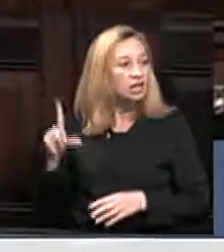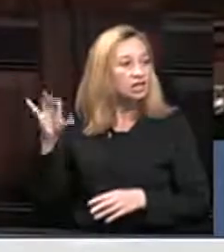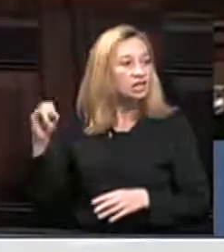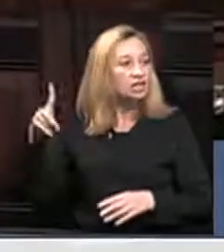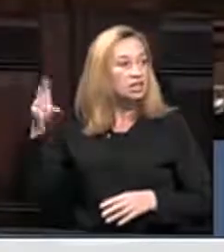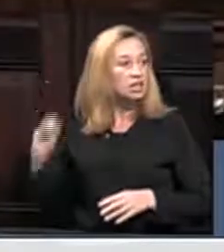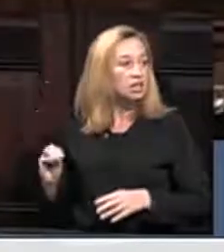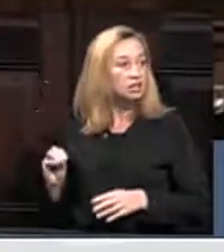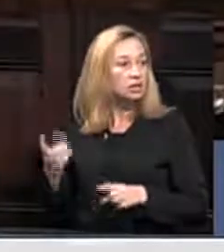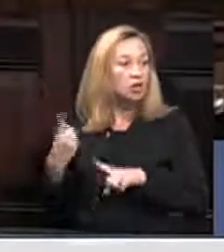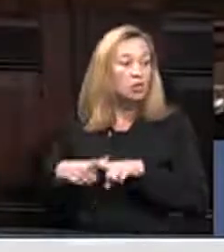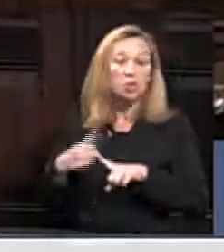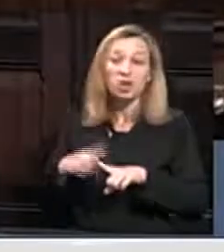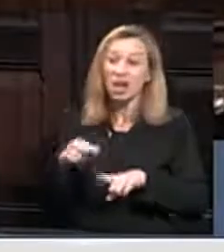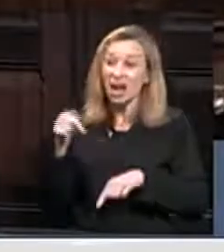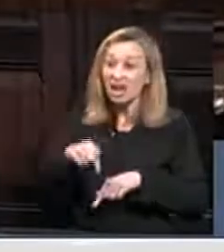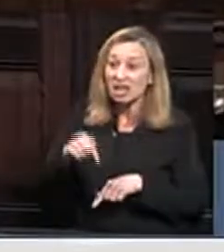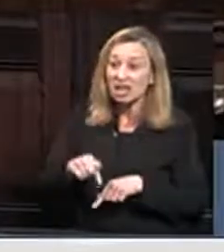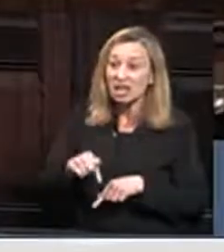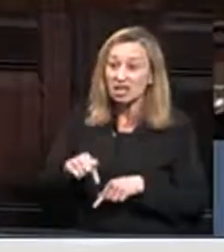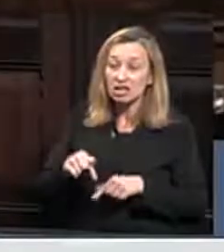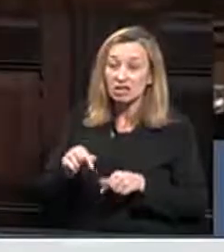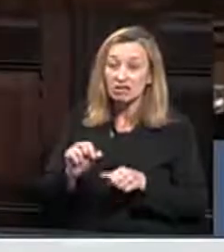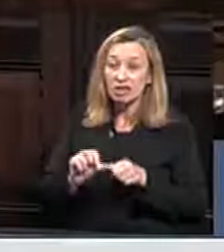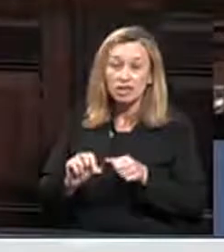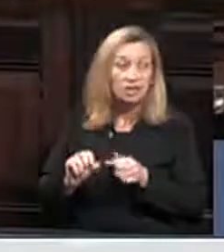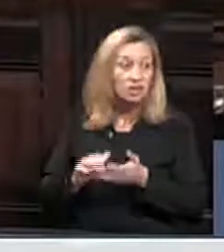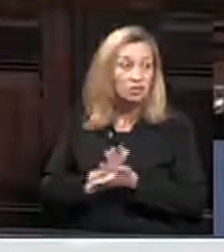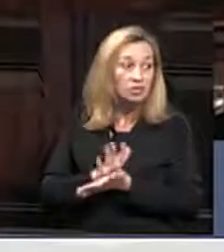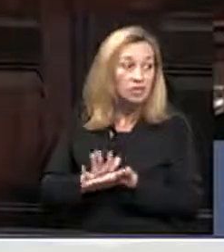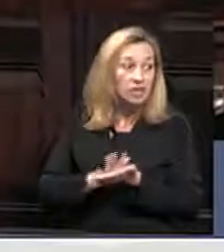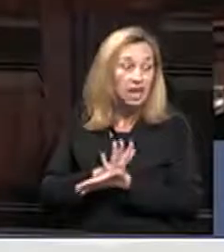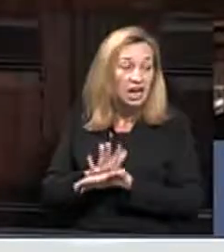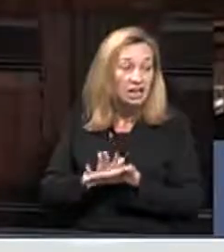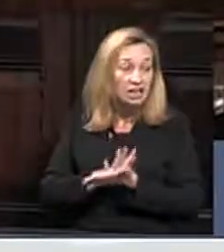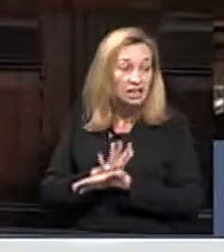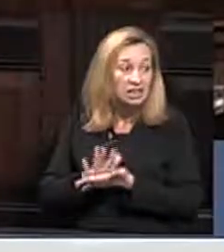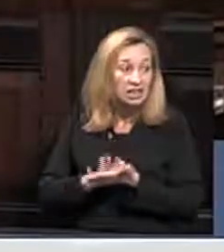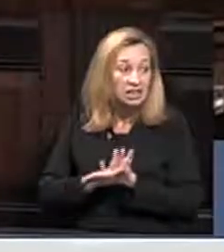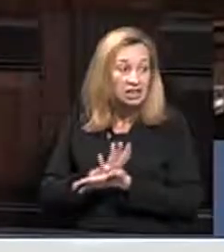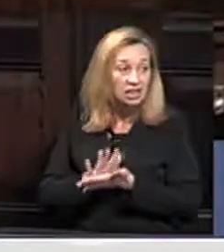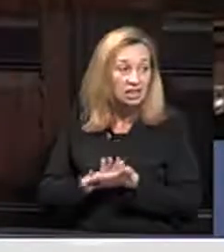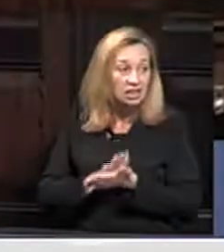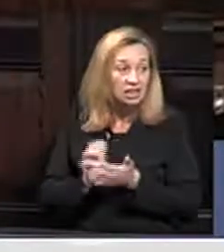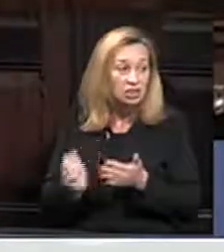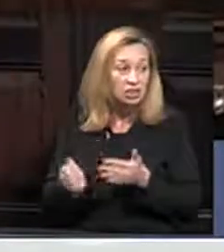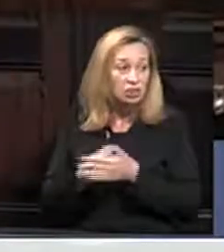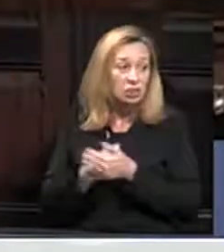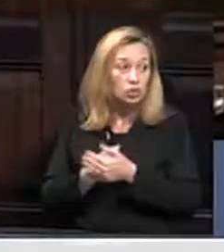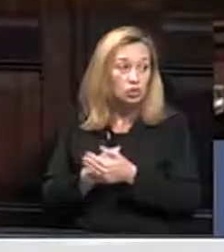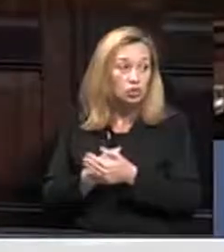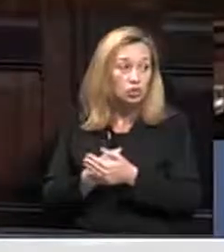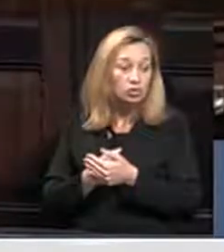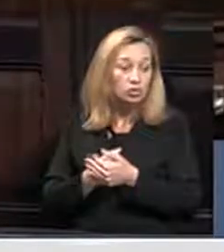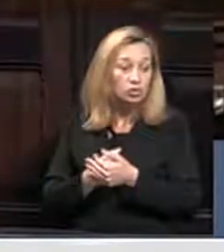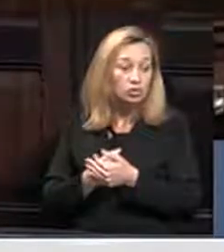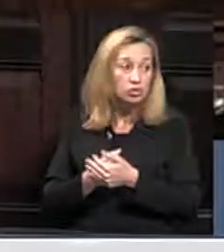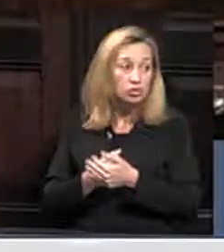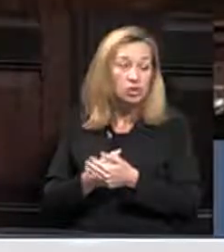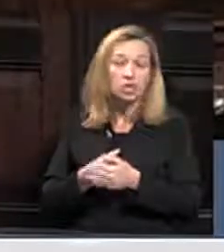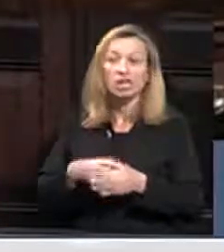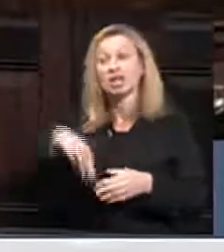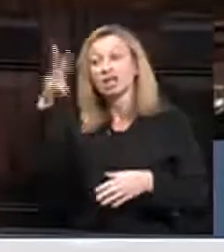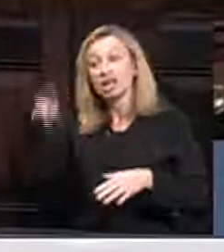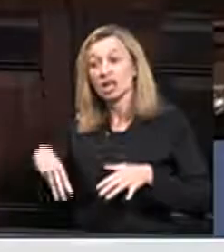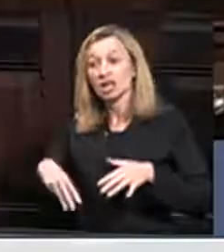Porque a gente não faz aqui nada escondido. independente de quem ganhe e de